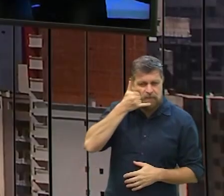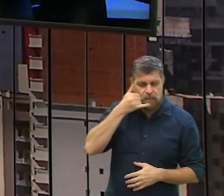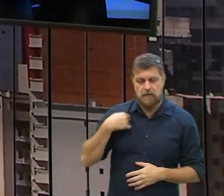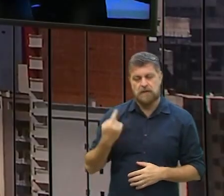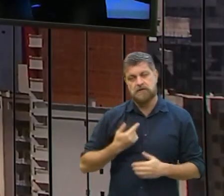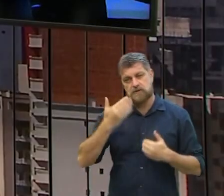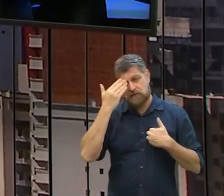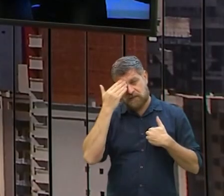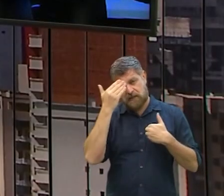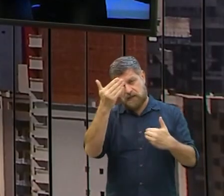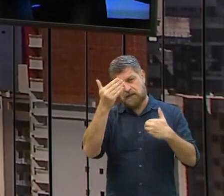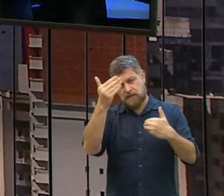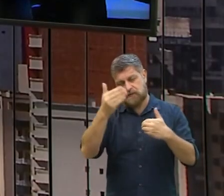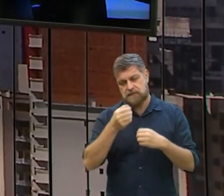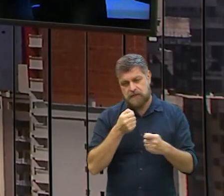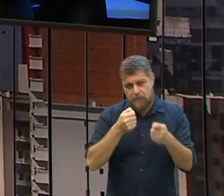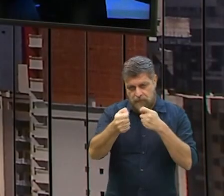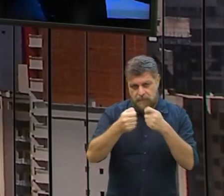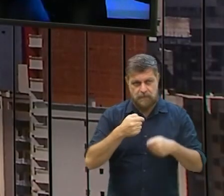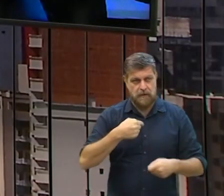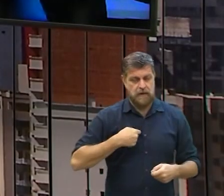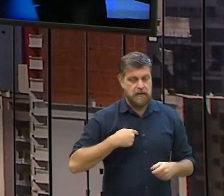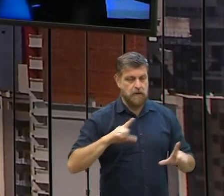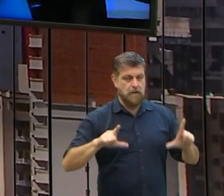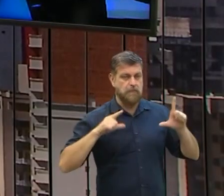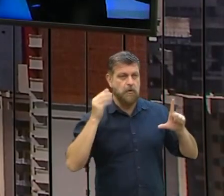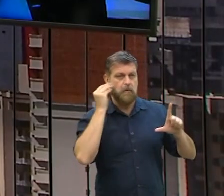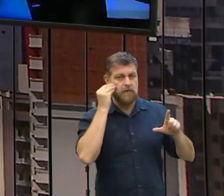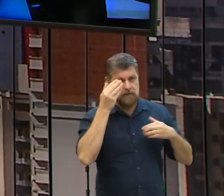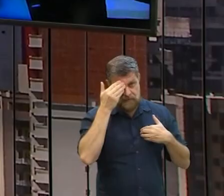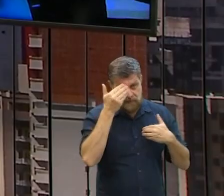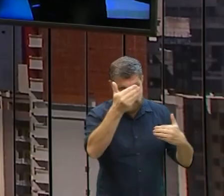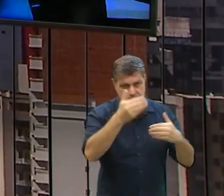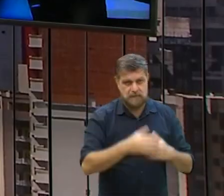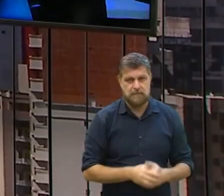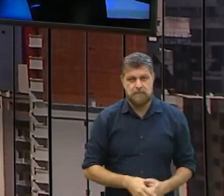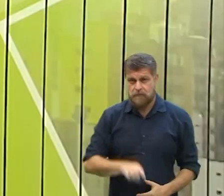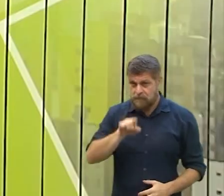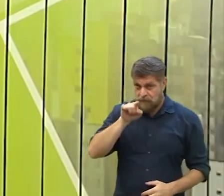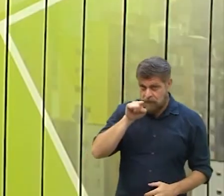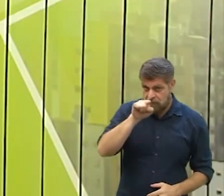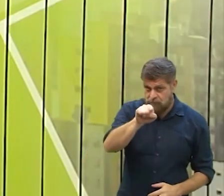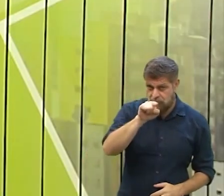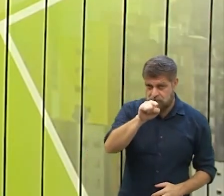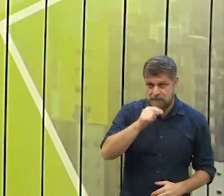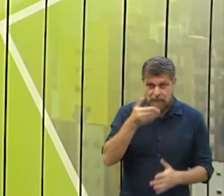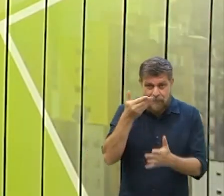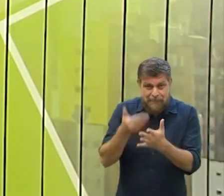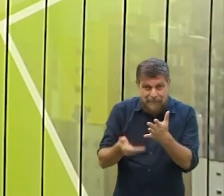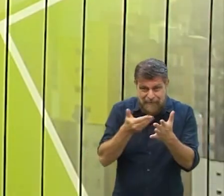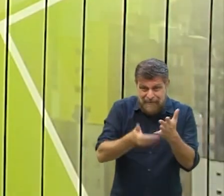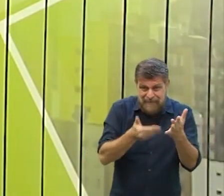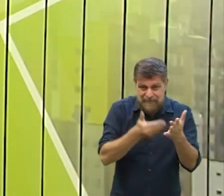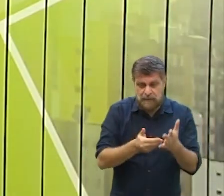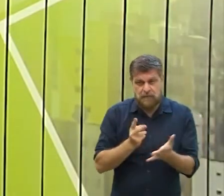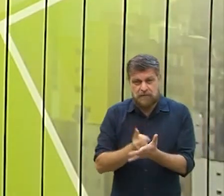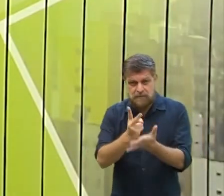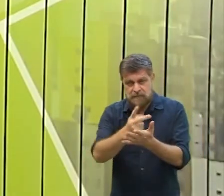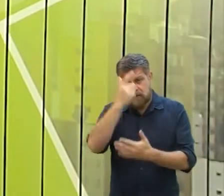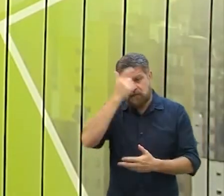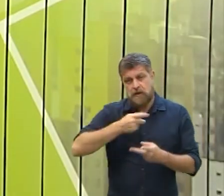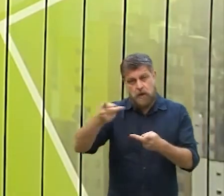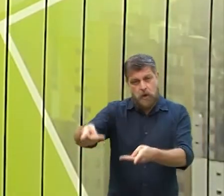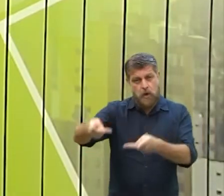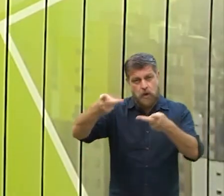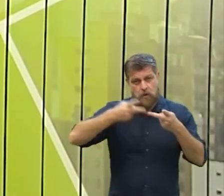agradece a sua entrevista. Eu que agradeço a oportunidade. Muito obrigado. Você aí de casa, perdeu alguma edição? Sempre eu